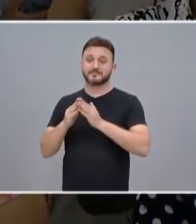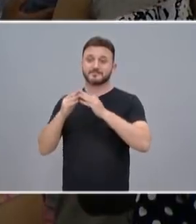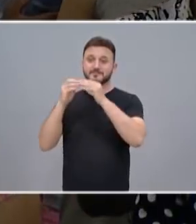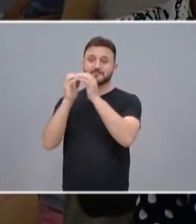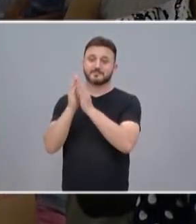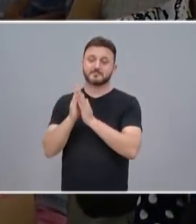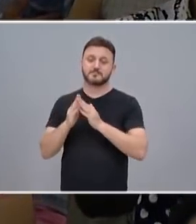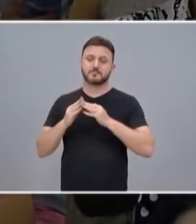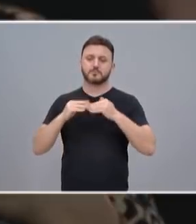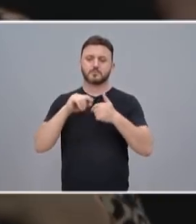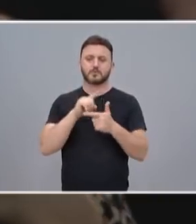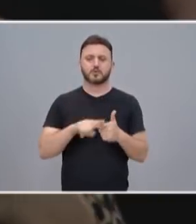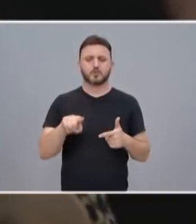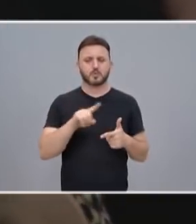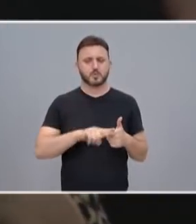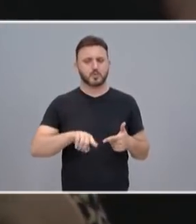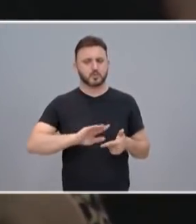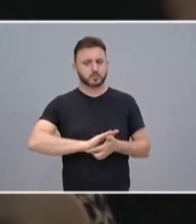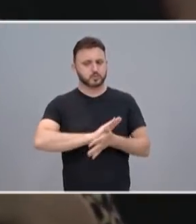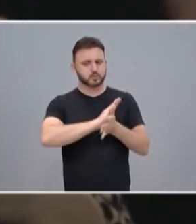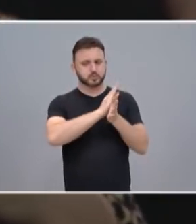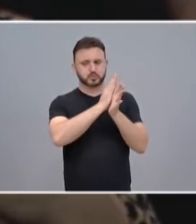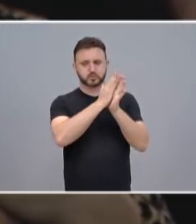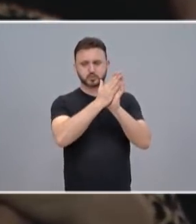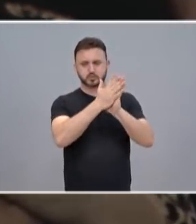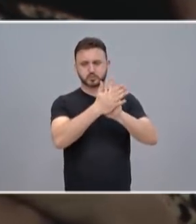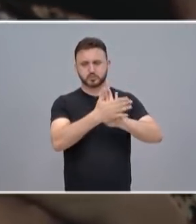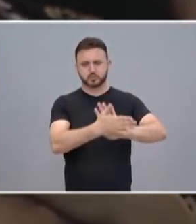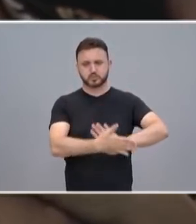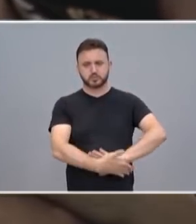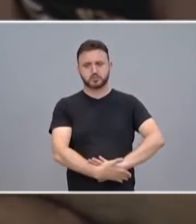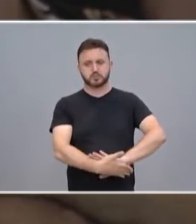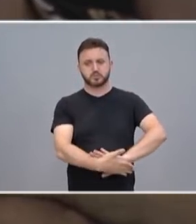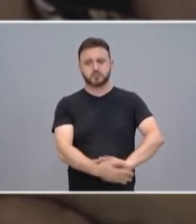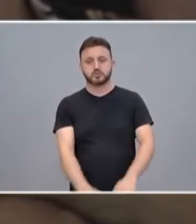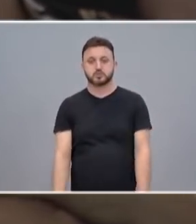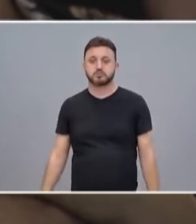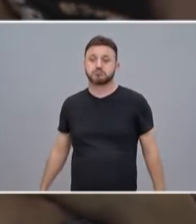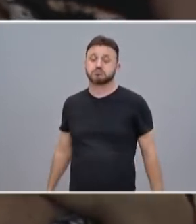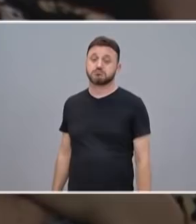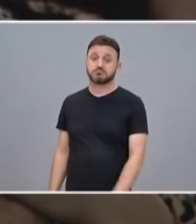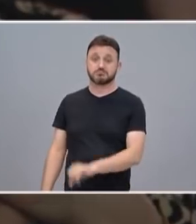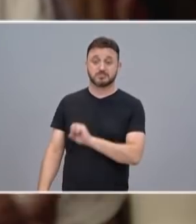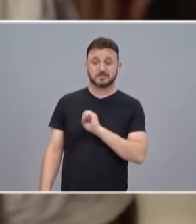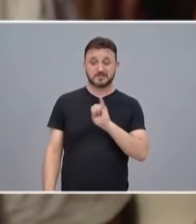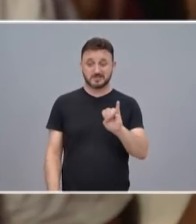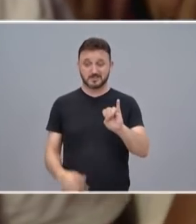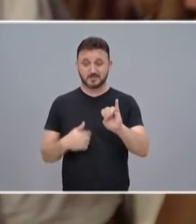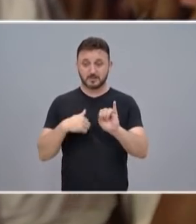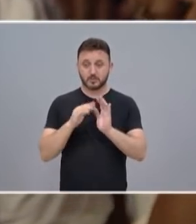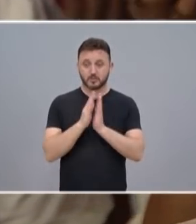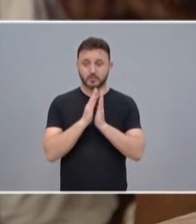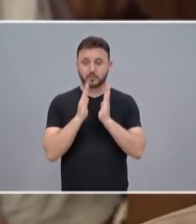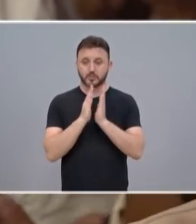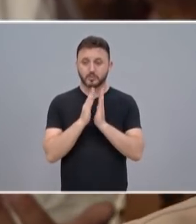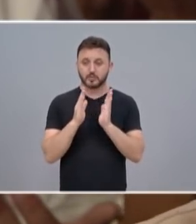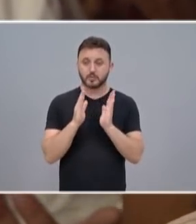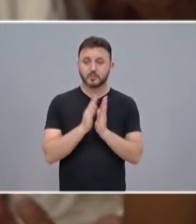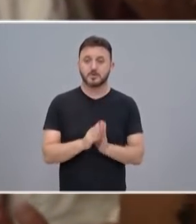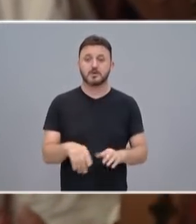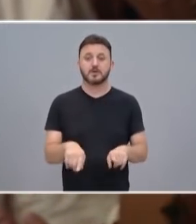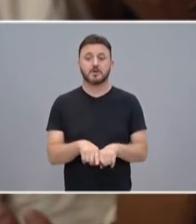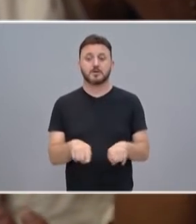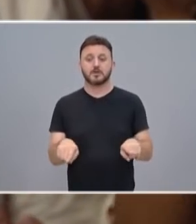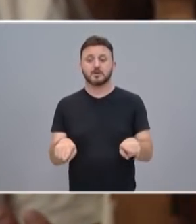cair. Eu sei que se eu rezar, canta forte. Eu sei que se eu